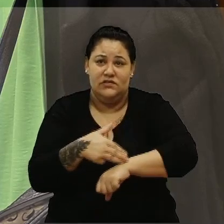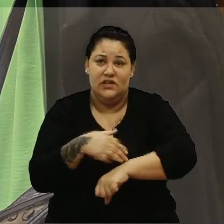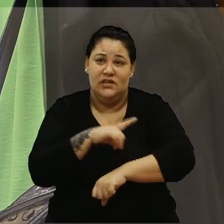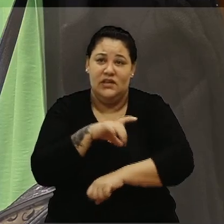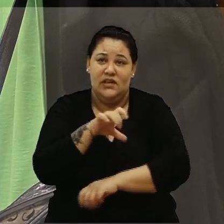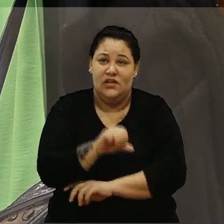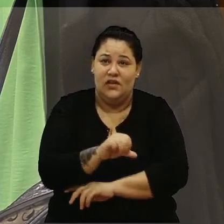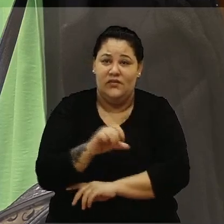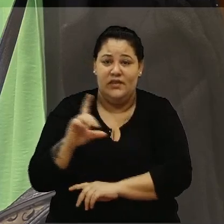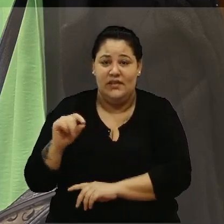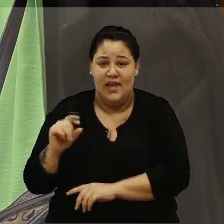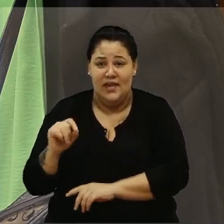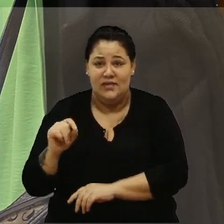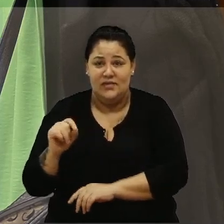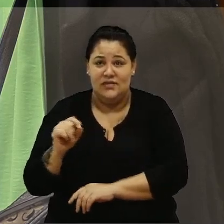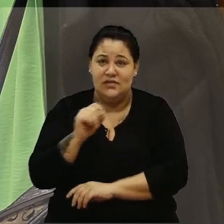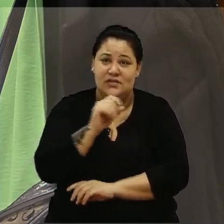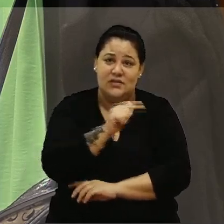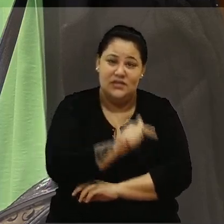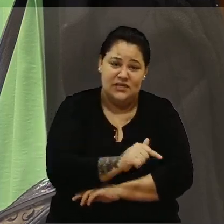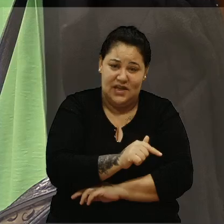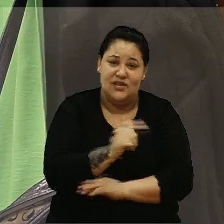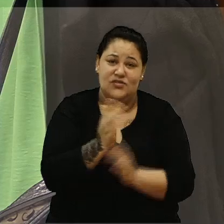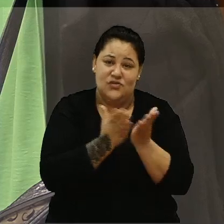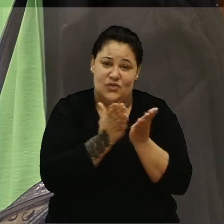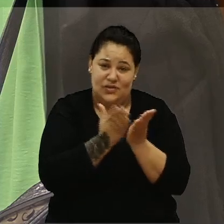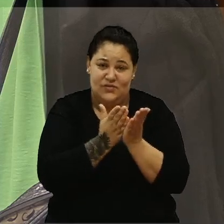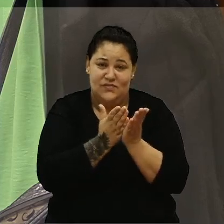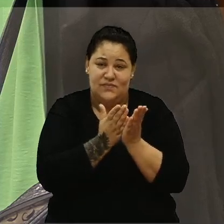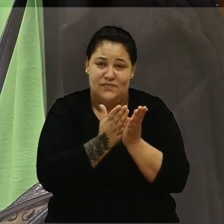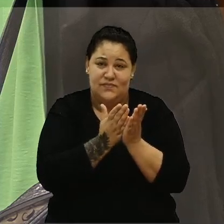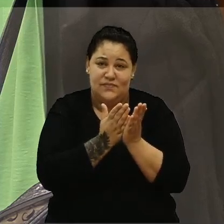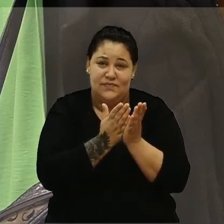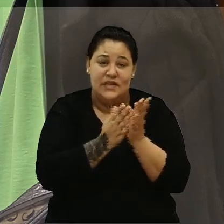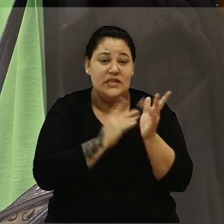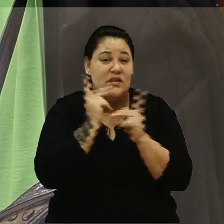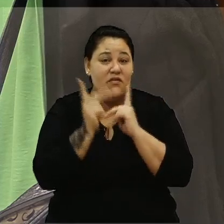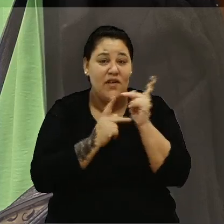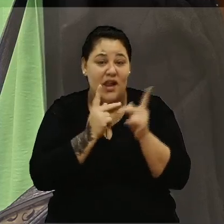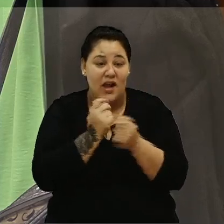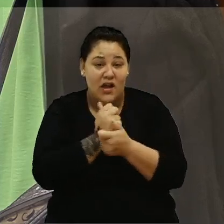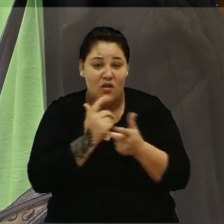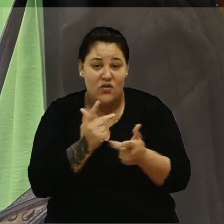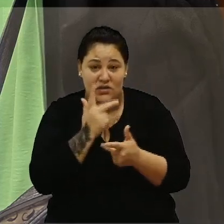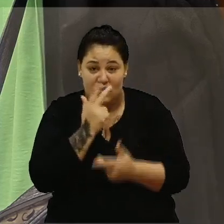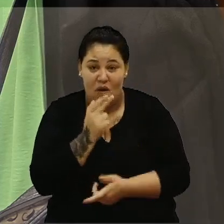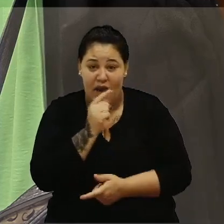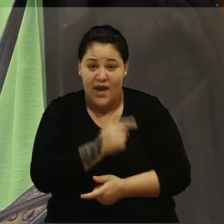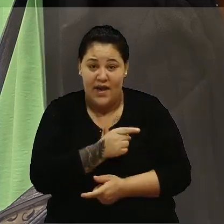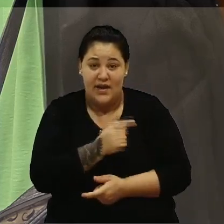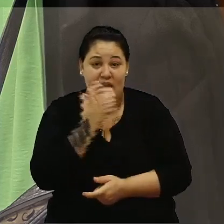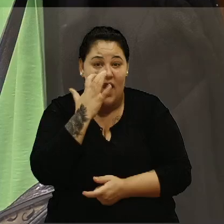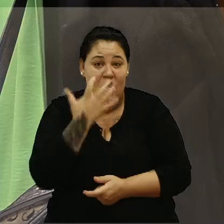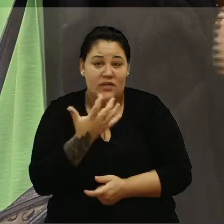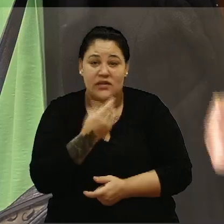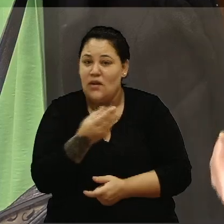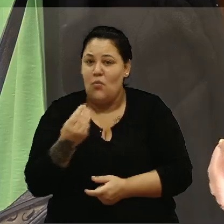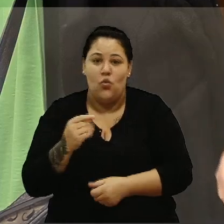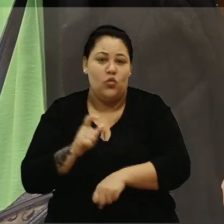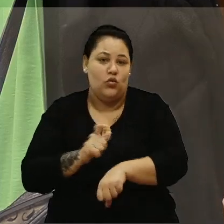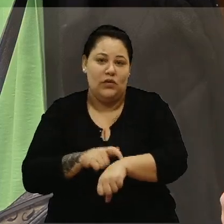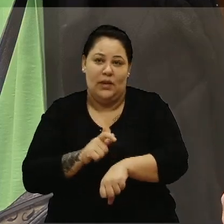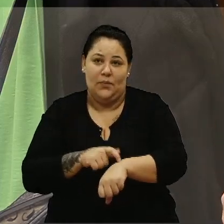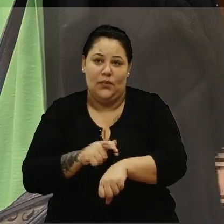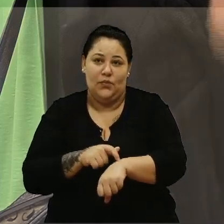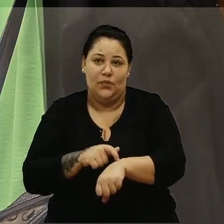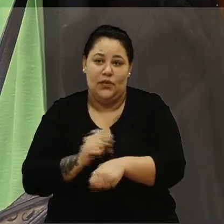9, 10, 7 estudantes, e são falas e coisas como essa que estão acontecendo há muito tempo no